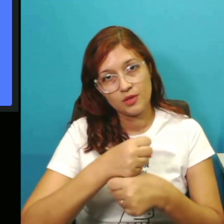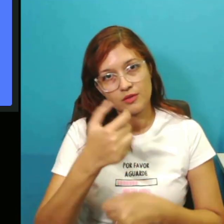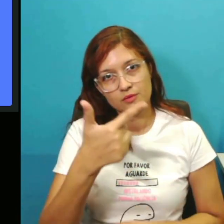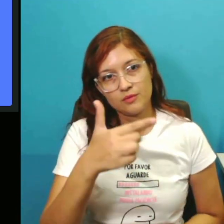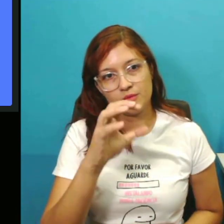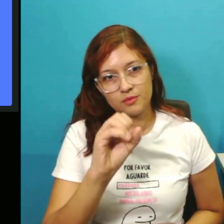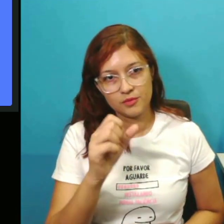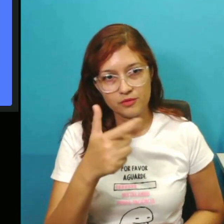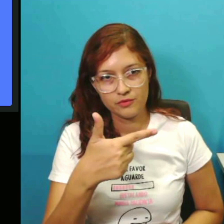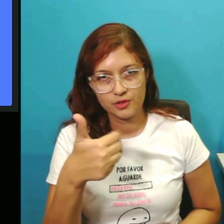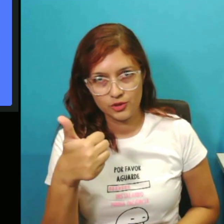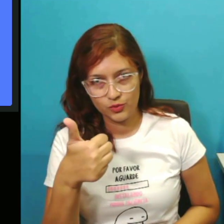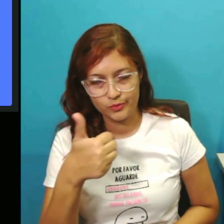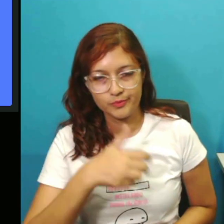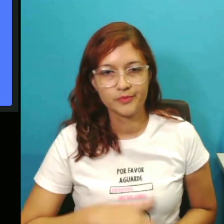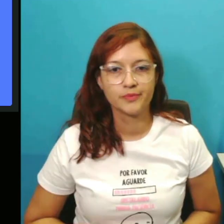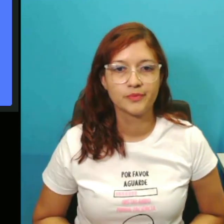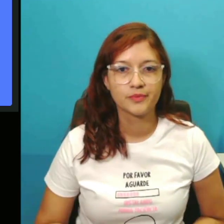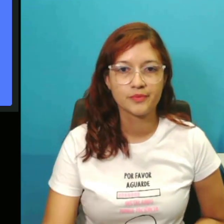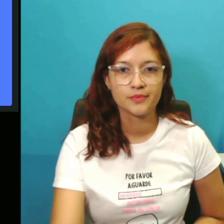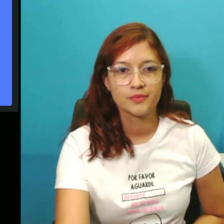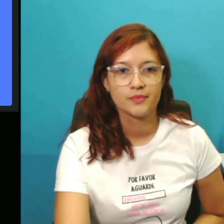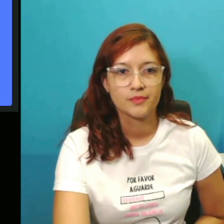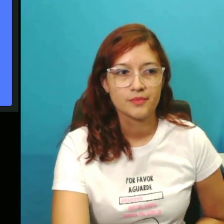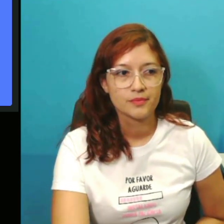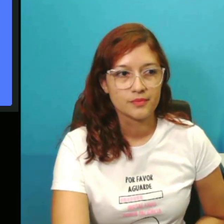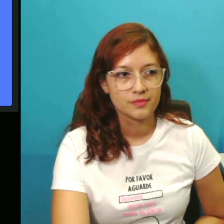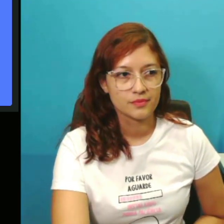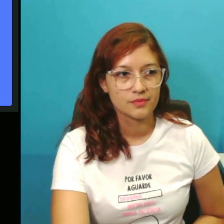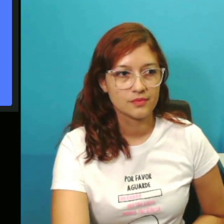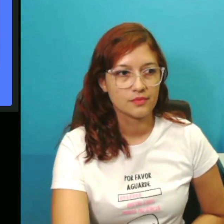do ano de 2021.